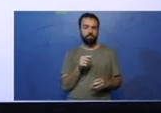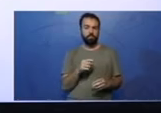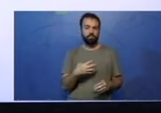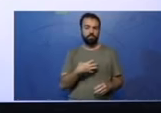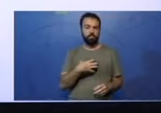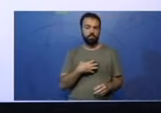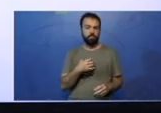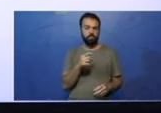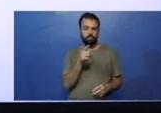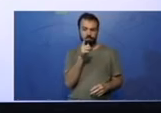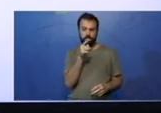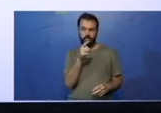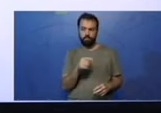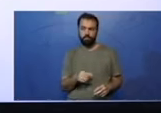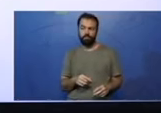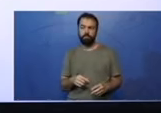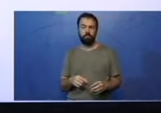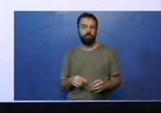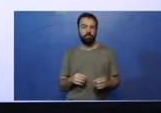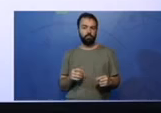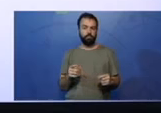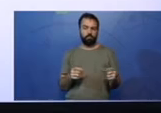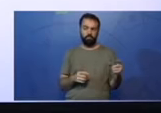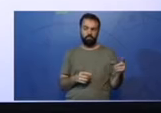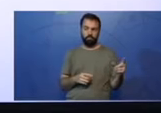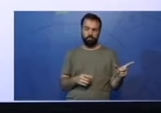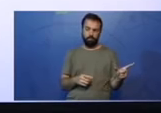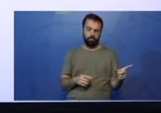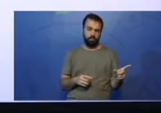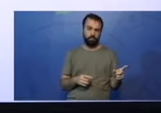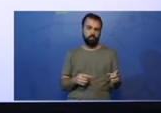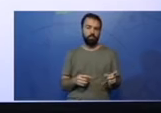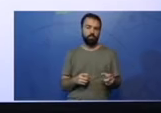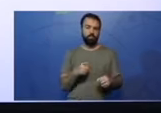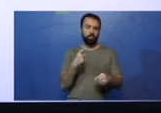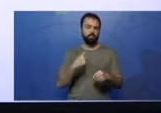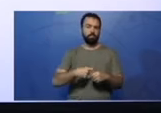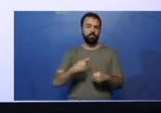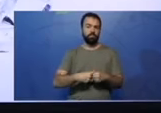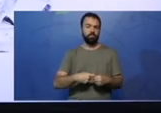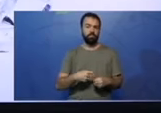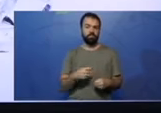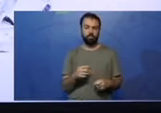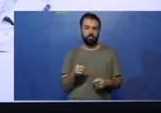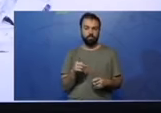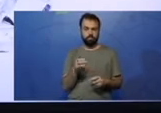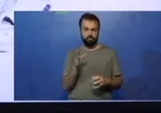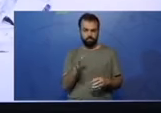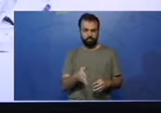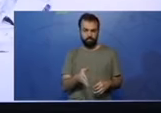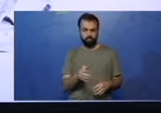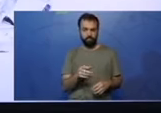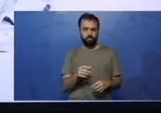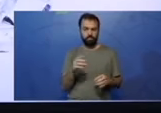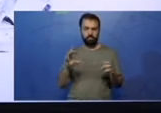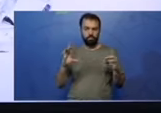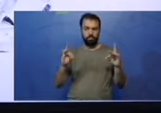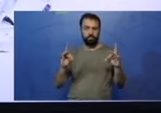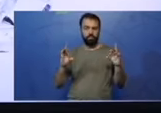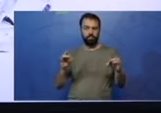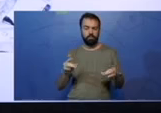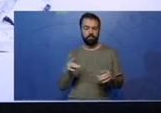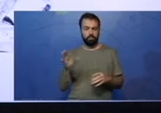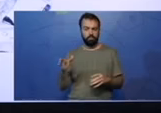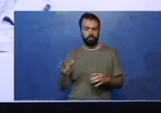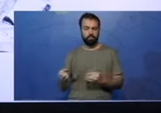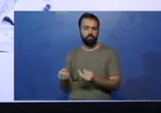representação do estado sólido, líquido e gasoso, e aqui a gente tem a maneira como eles são encontrados na